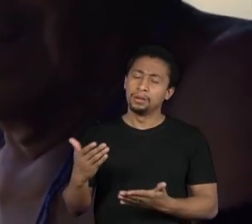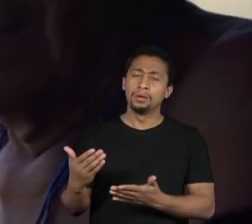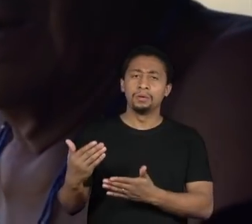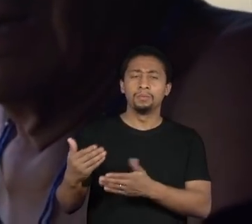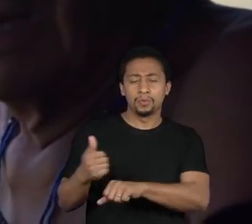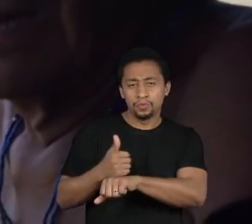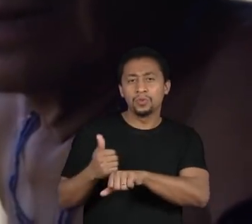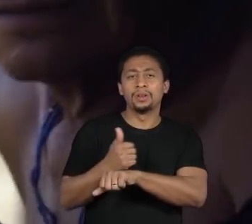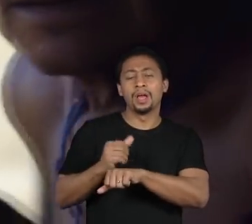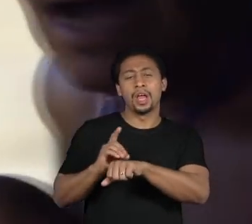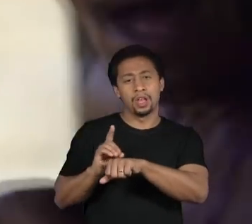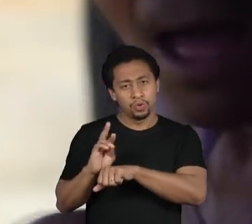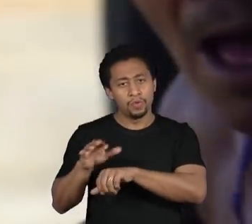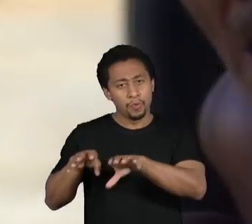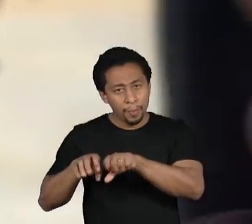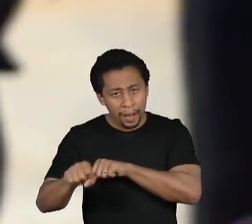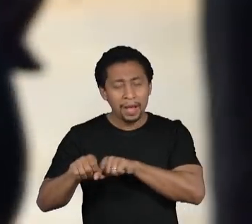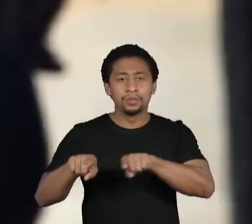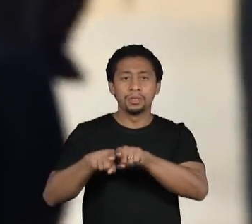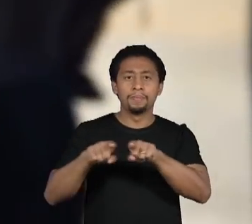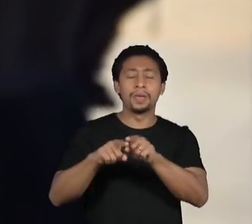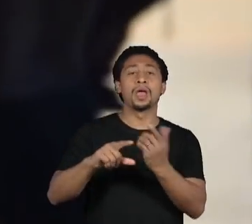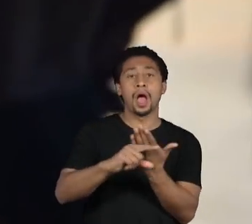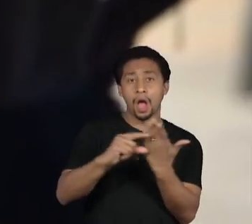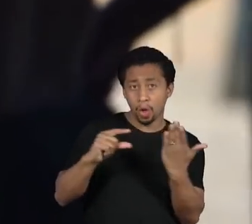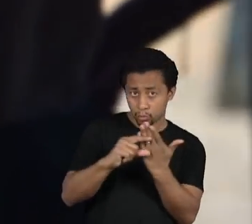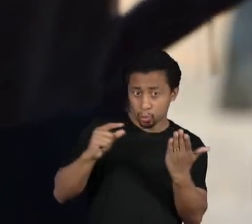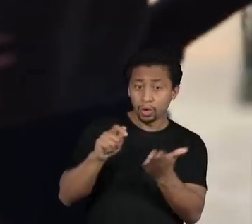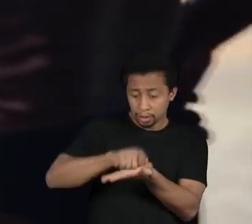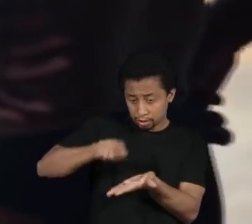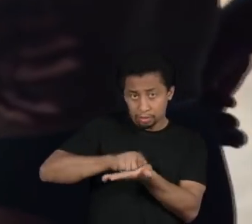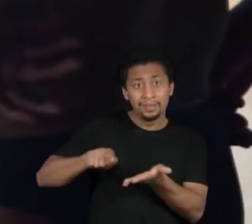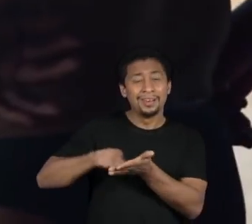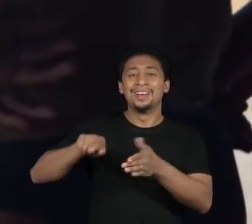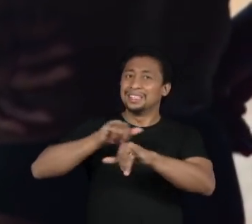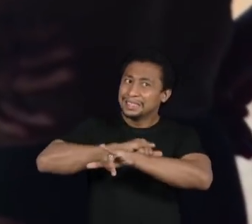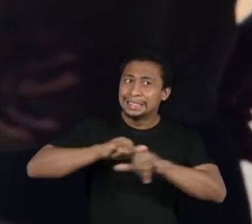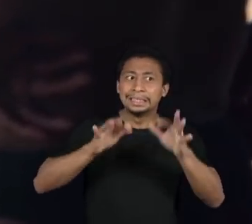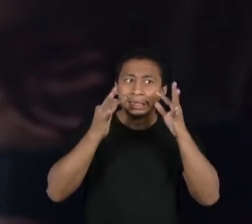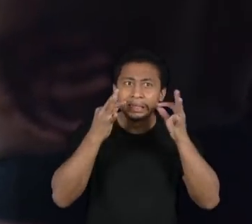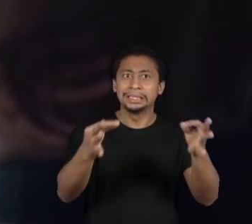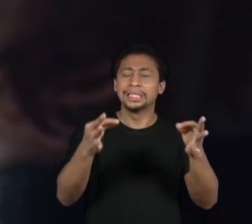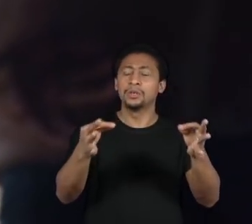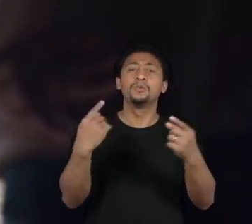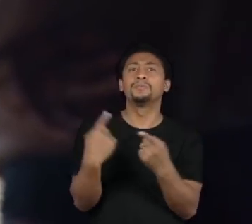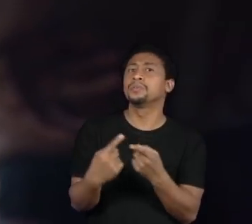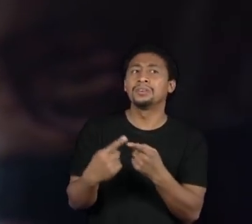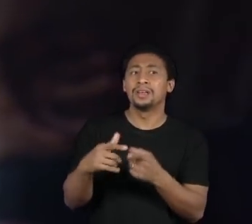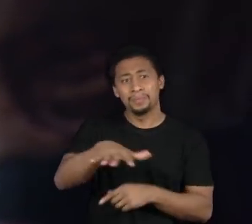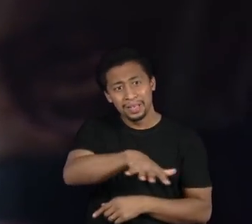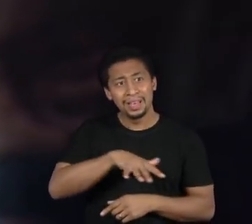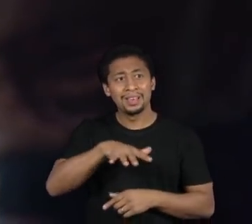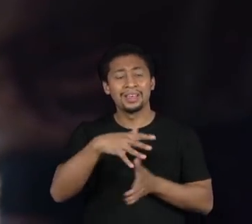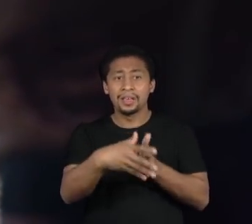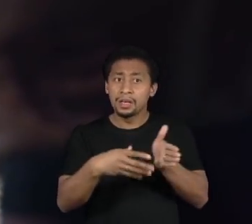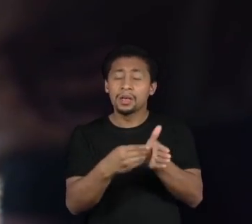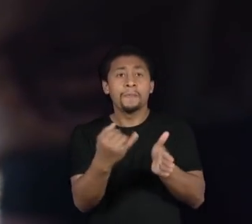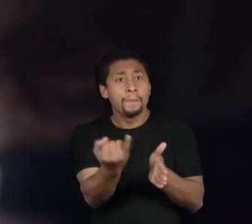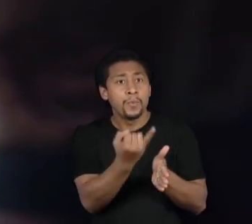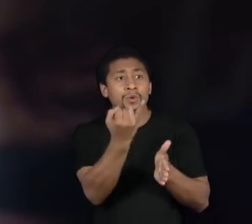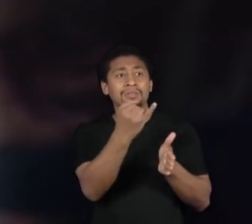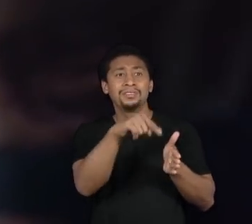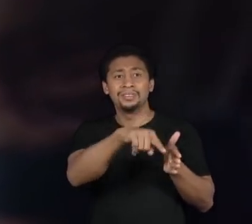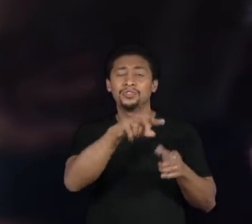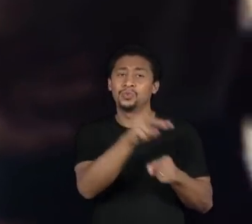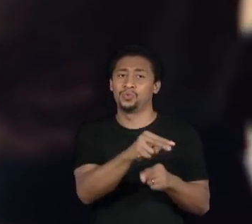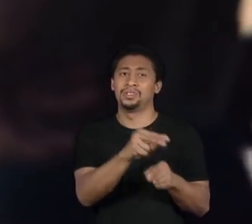território Yanomami tem quase 10 milhões de hectares e é a terra indígena brasileira com maior área requisitada para mineração. São